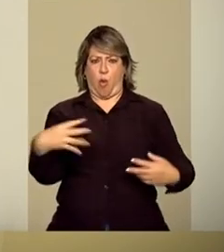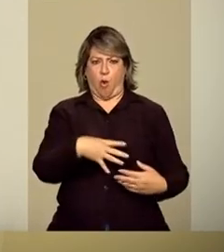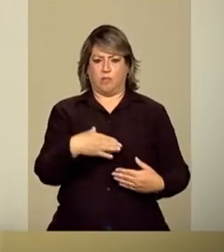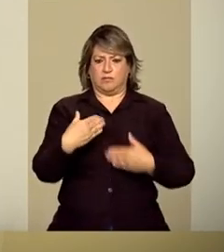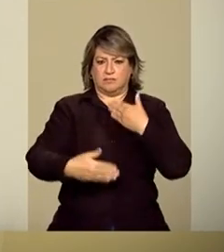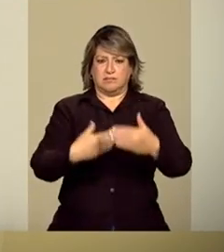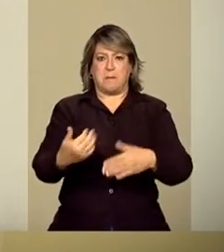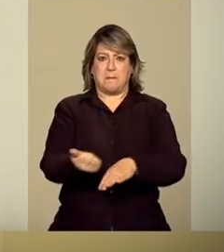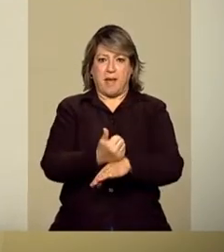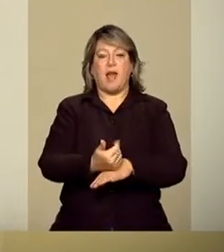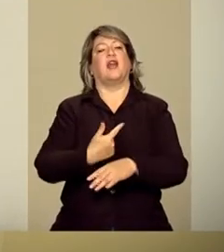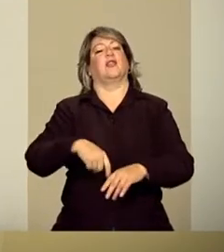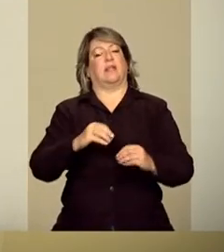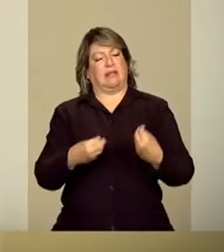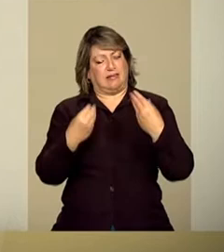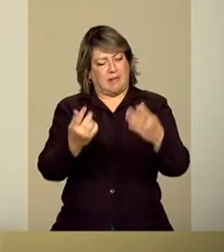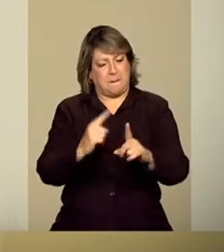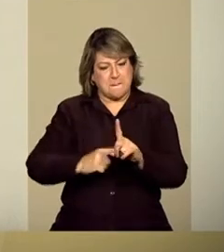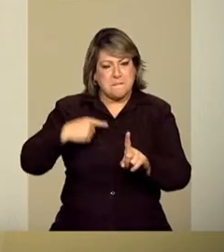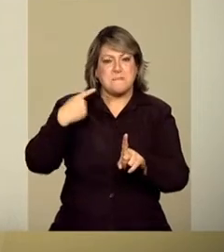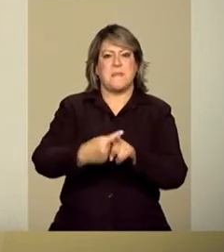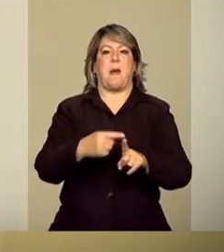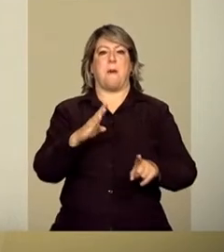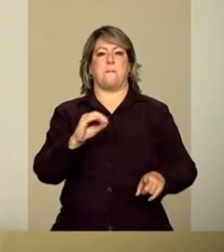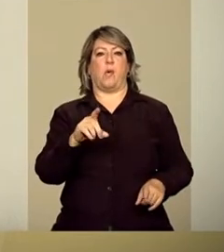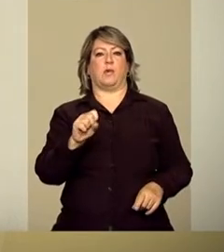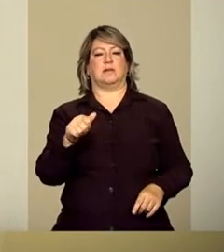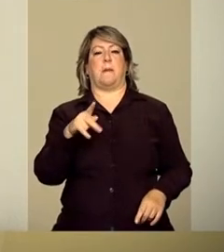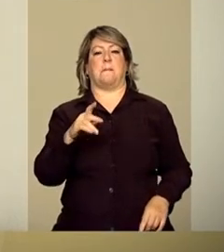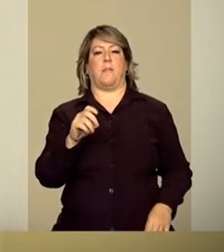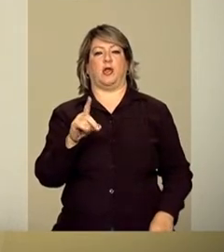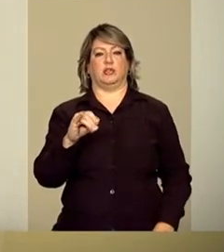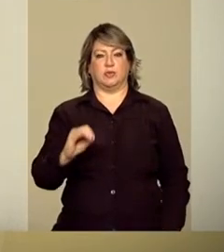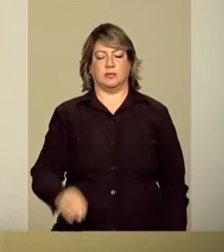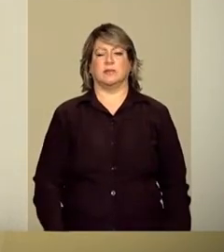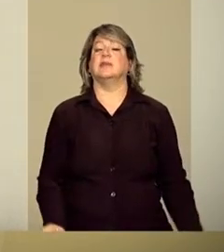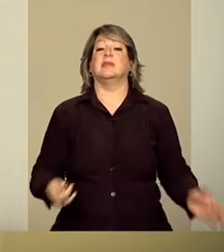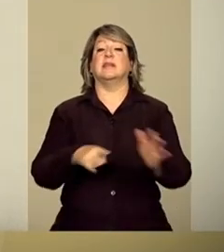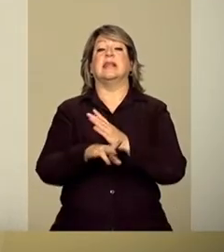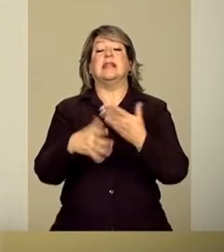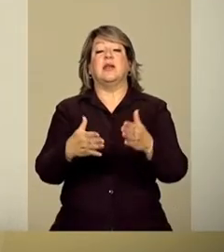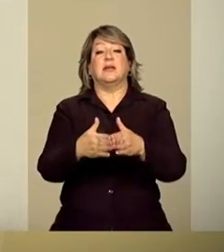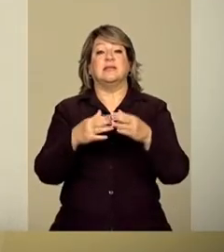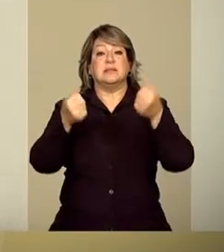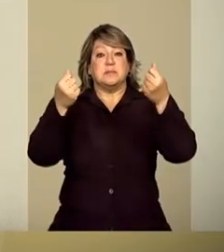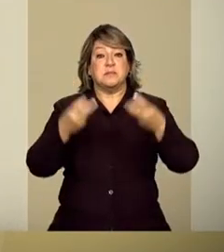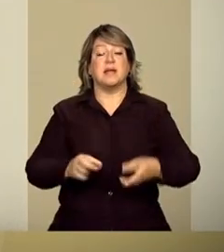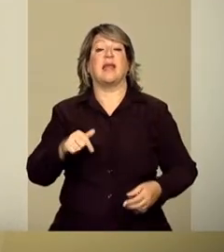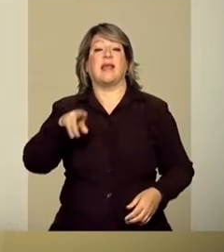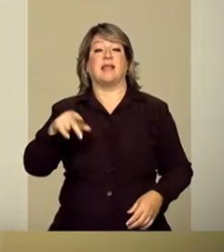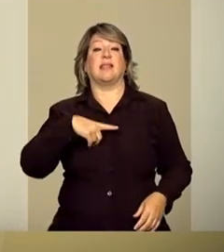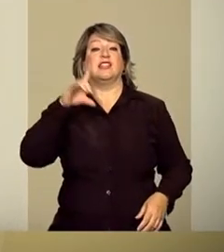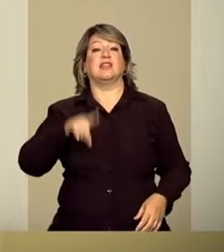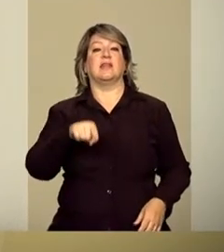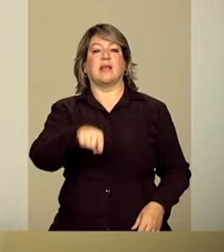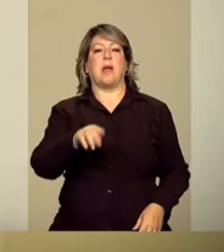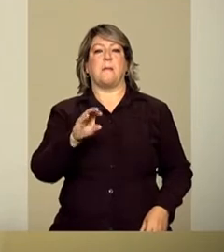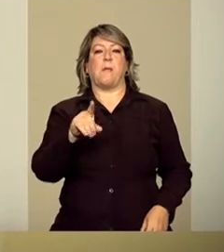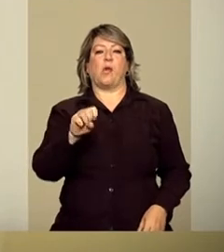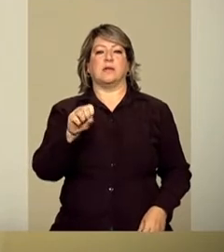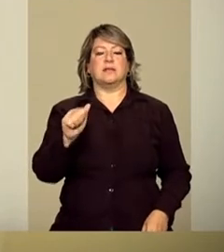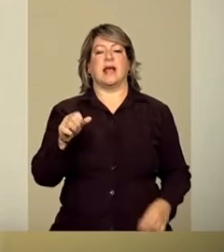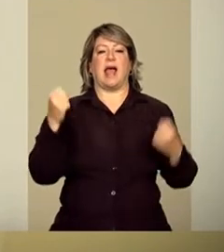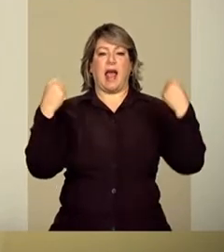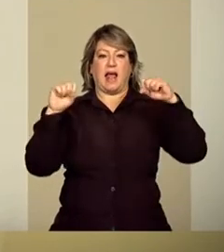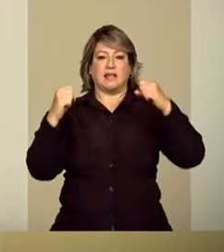conquistados, nós anunciaremos mais bolsas pódio. Então explica pra gente quem tem direito à Bolsa Atleta Pódio, Presidenta. Olha,